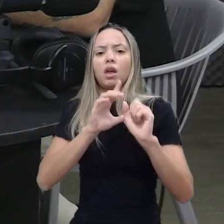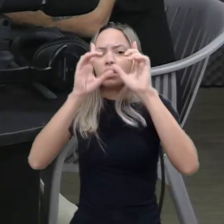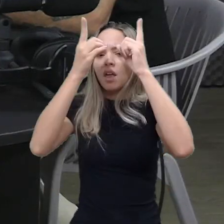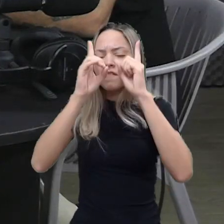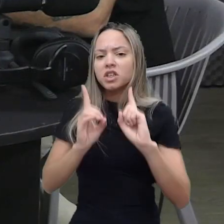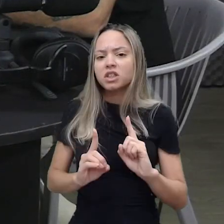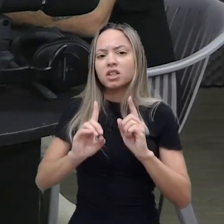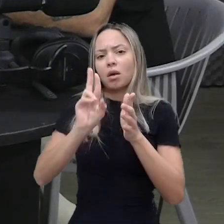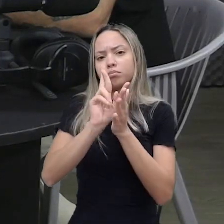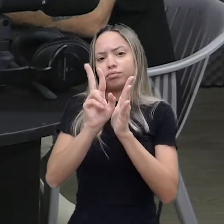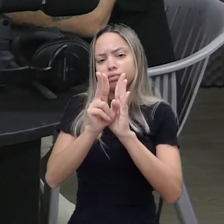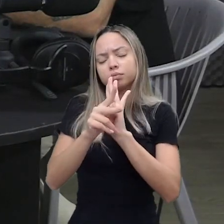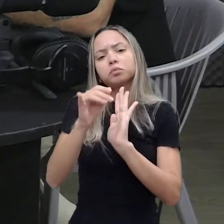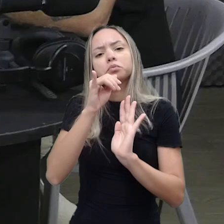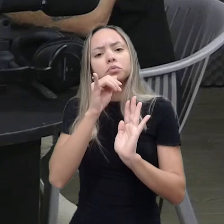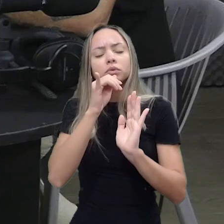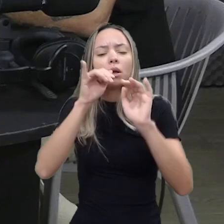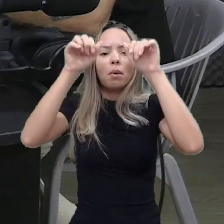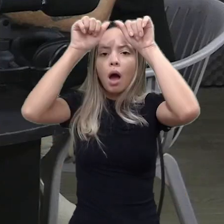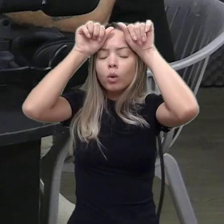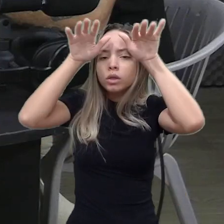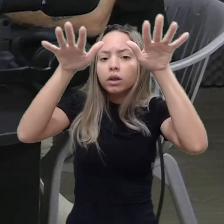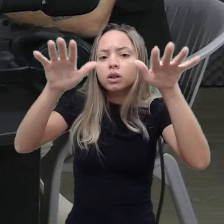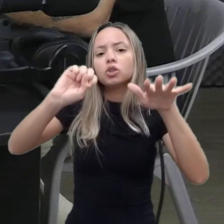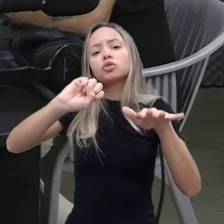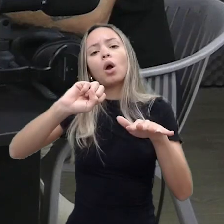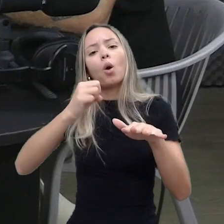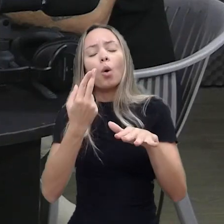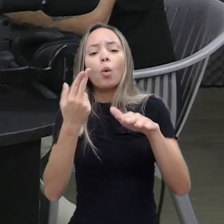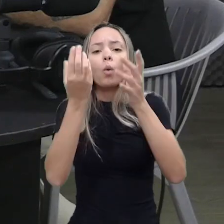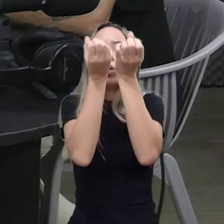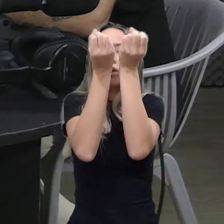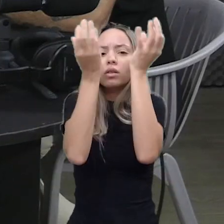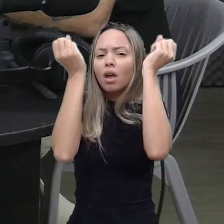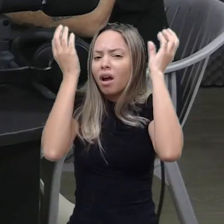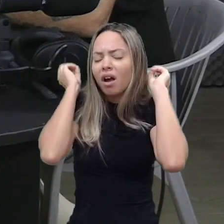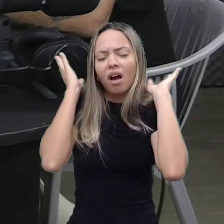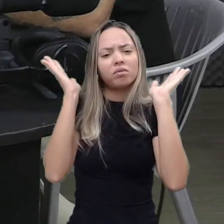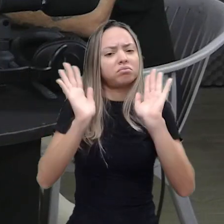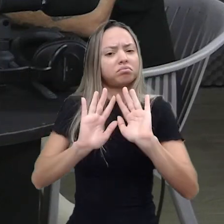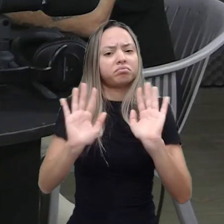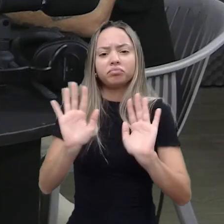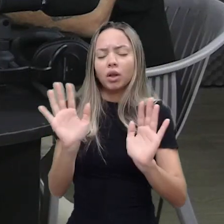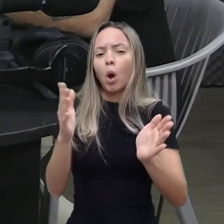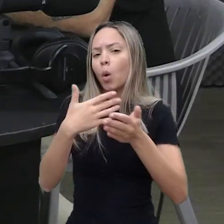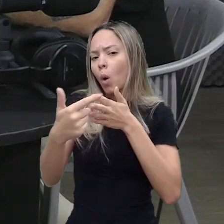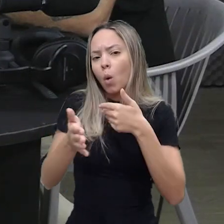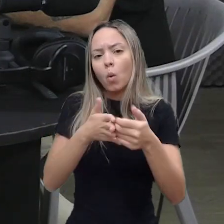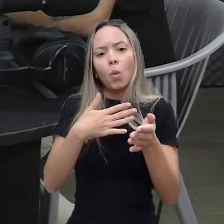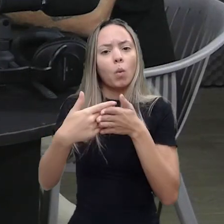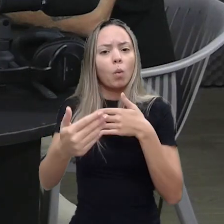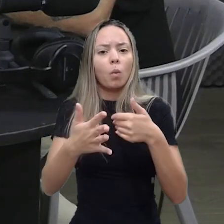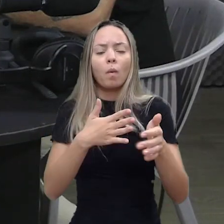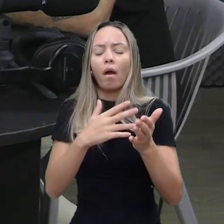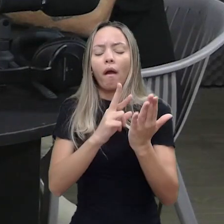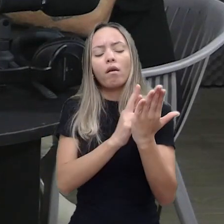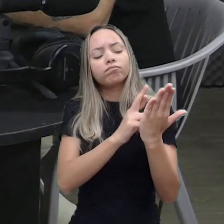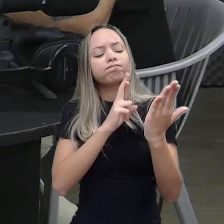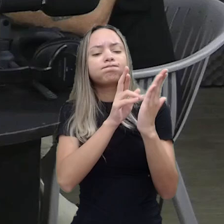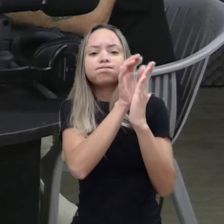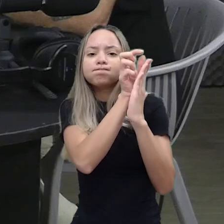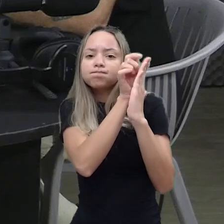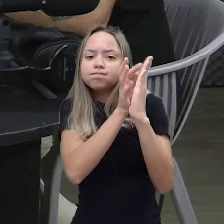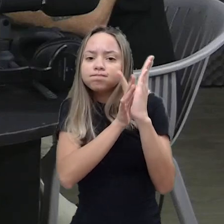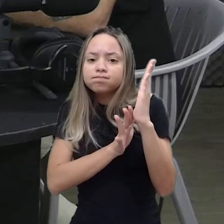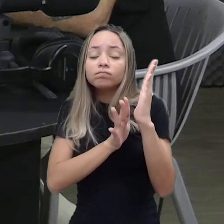do espectro autista, de TDAH, enfim, de qualquer que seja esse diagnóstico, dentro